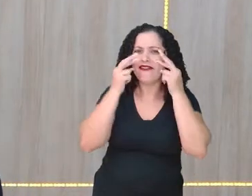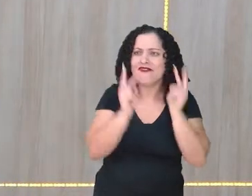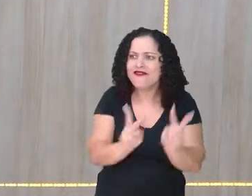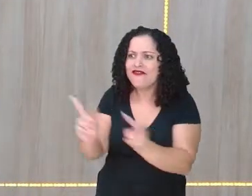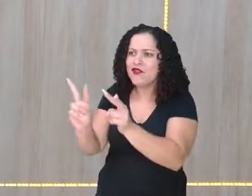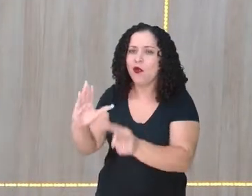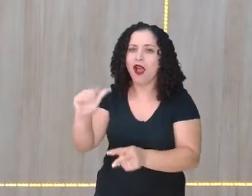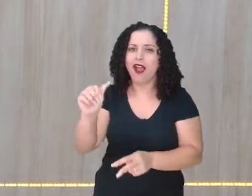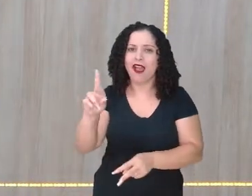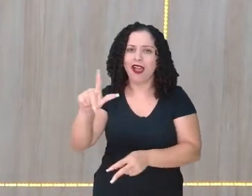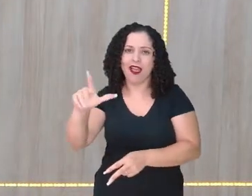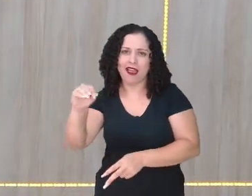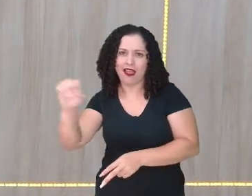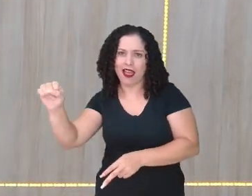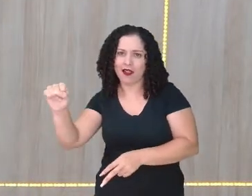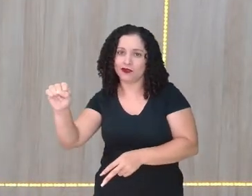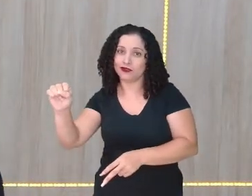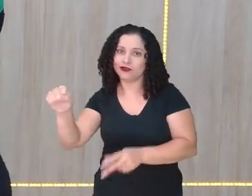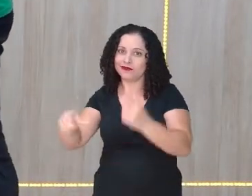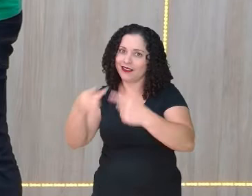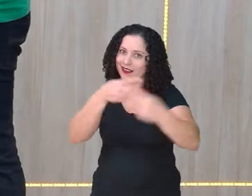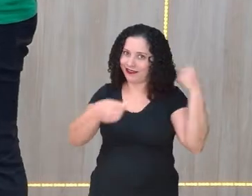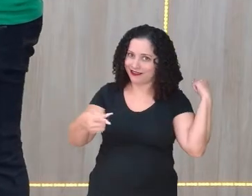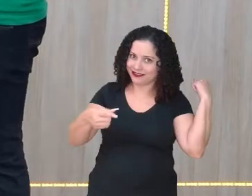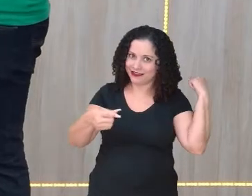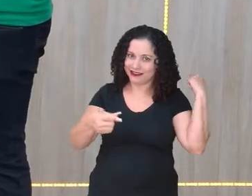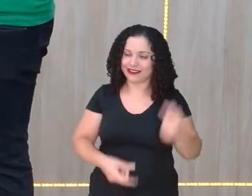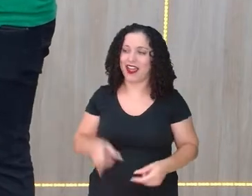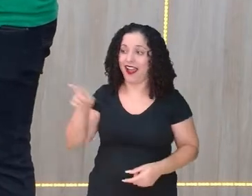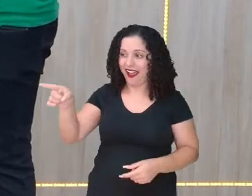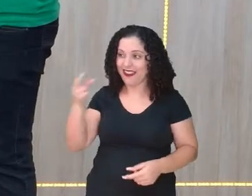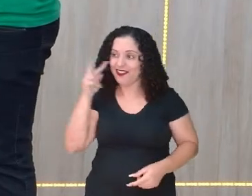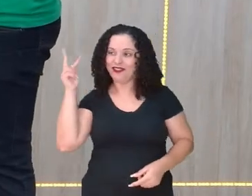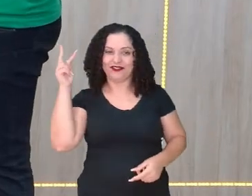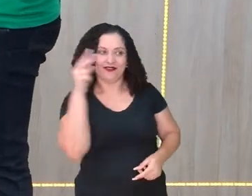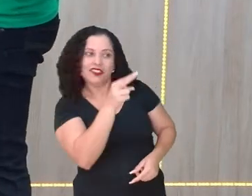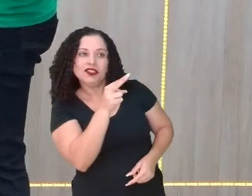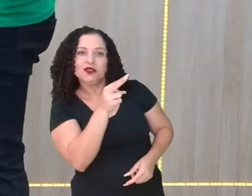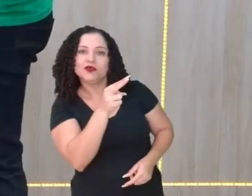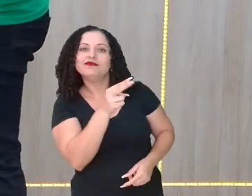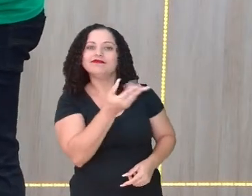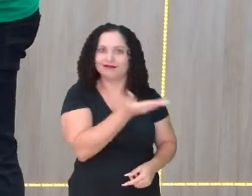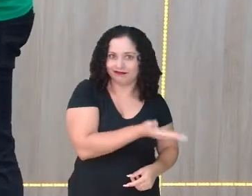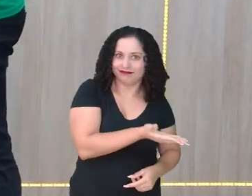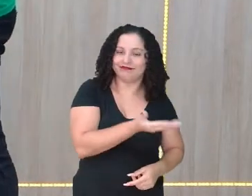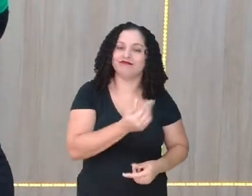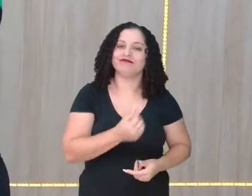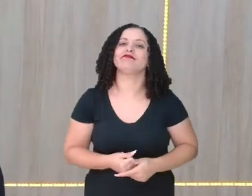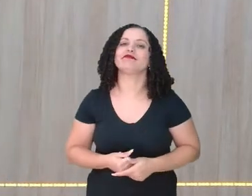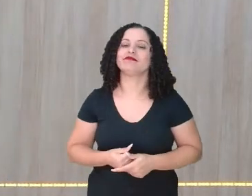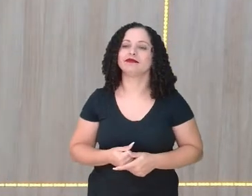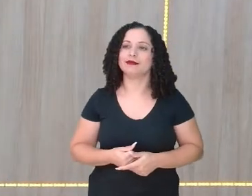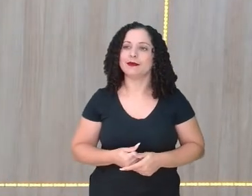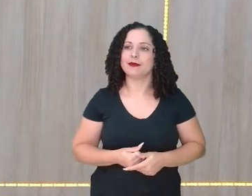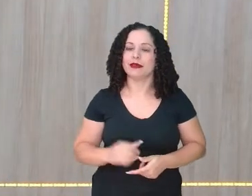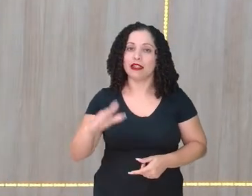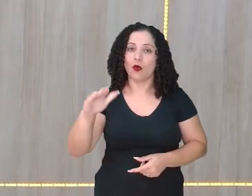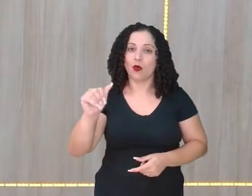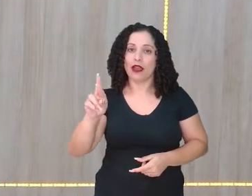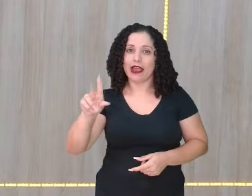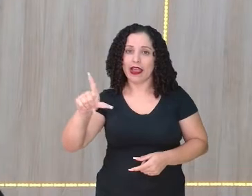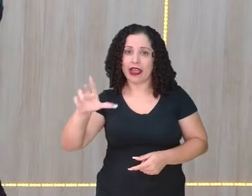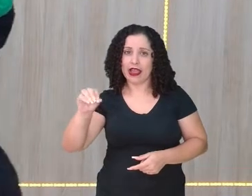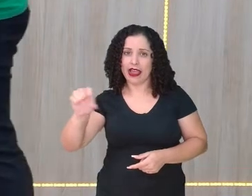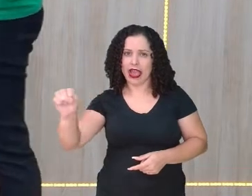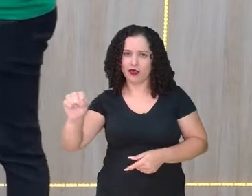Então, a ideia lá atrás, né? Ele viu Carlos, he saw Carlos, tá? Ele viu Carlos. Nesse caso, Carlos, que é a